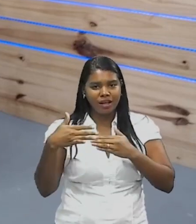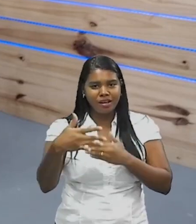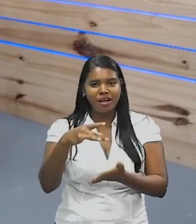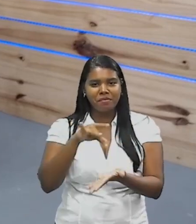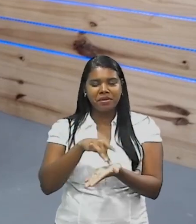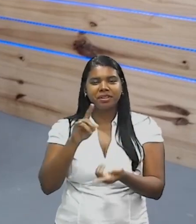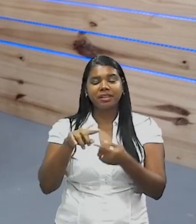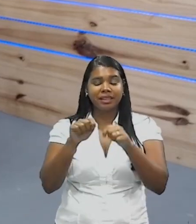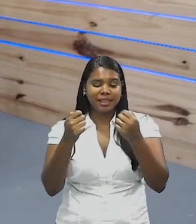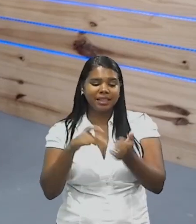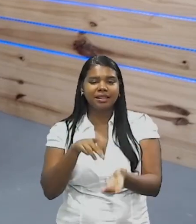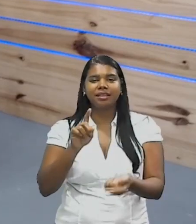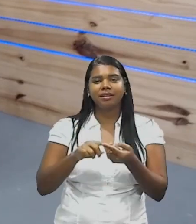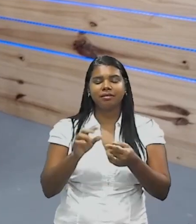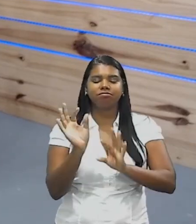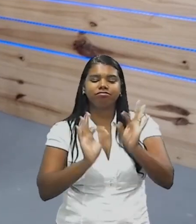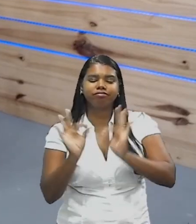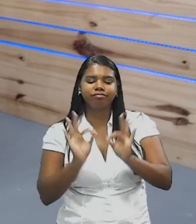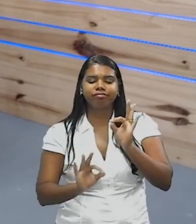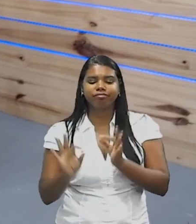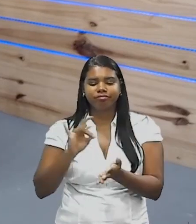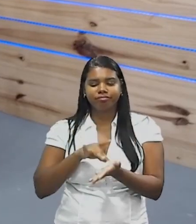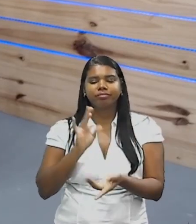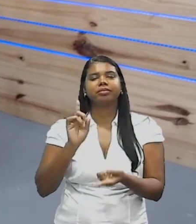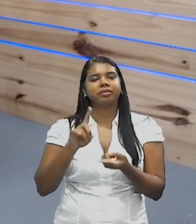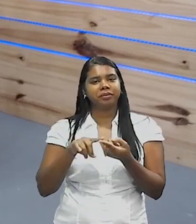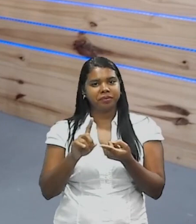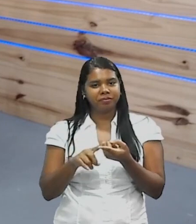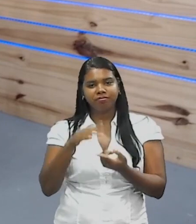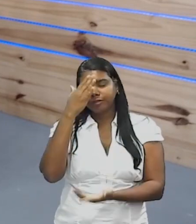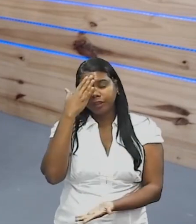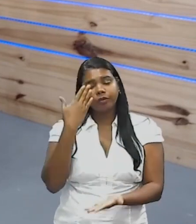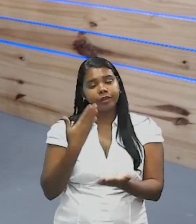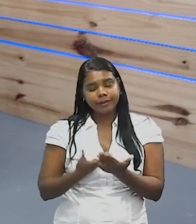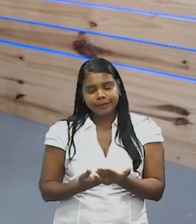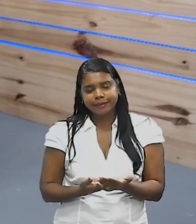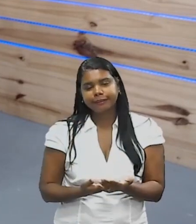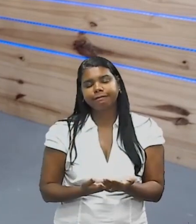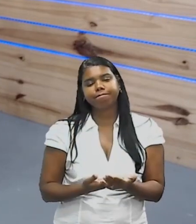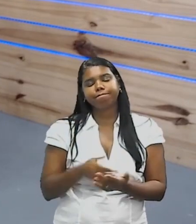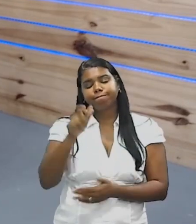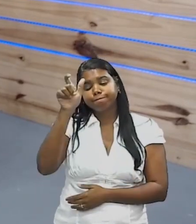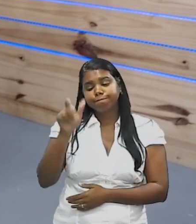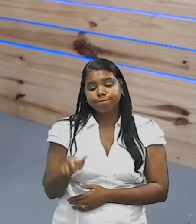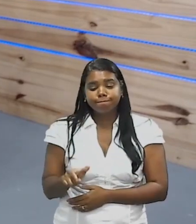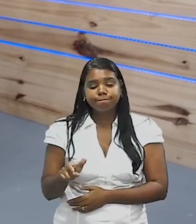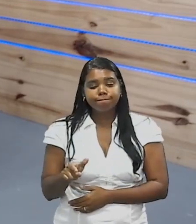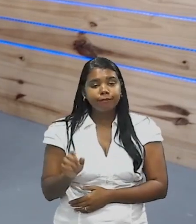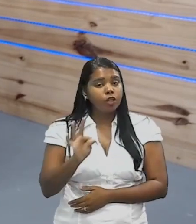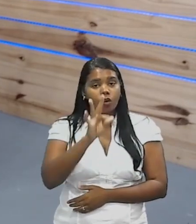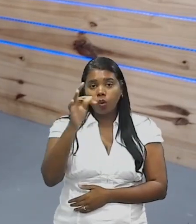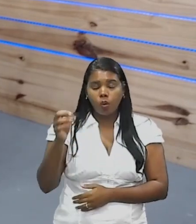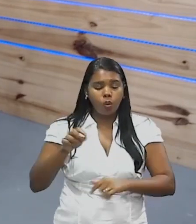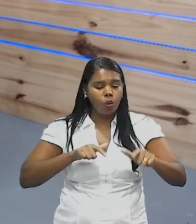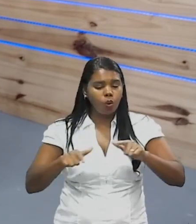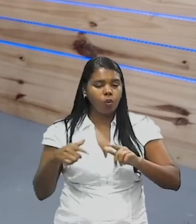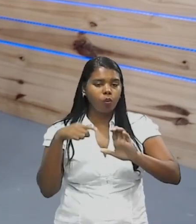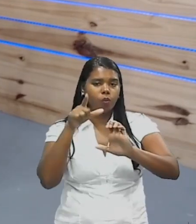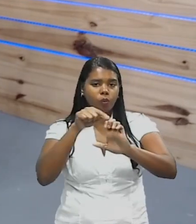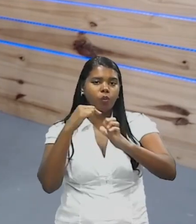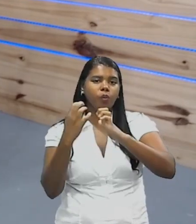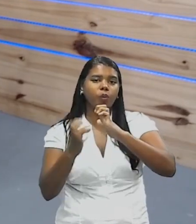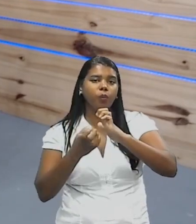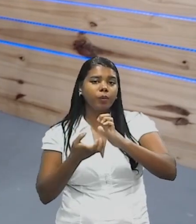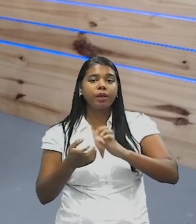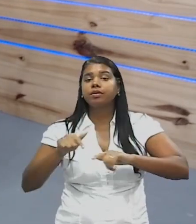essa quebra-se realmente a confiança do cliente e o marketing como um todo da empresa. Perfeito, porque você não